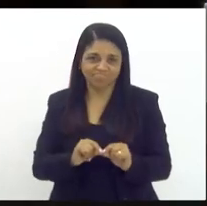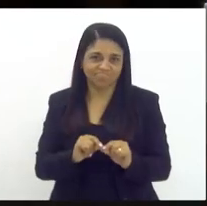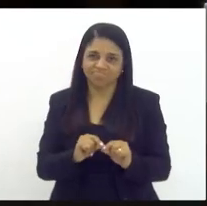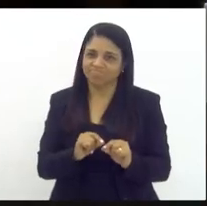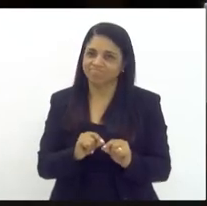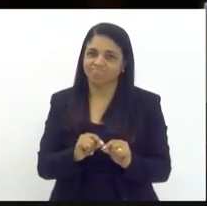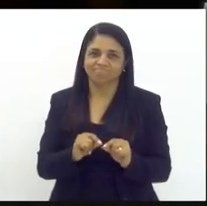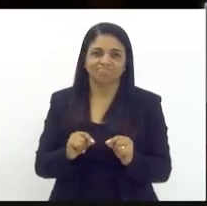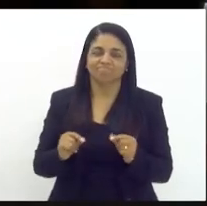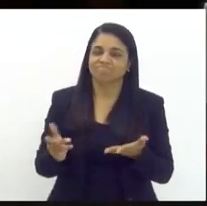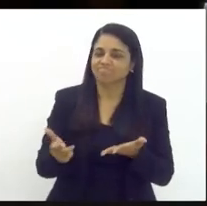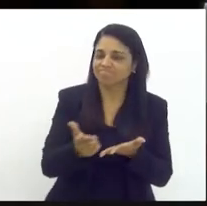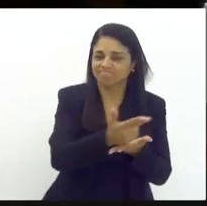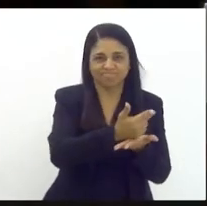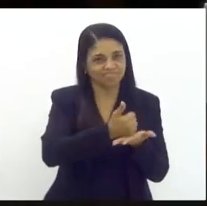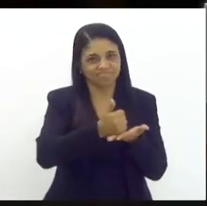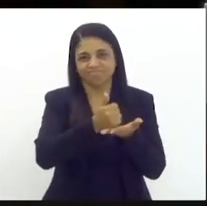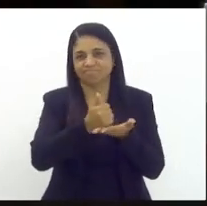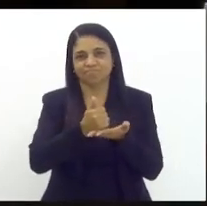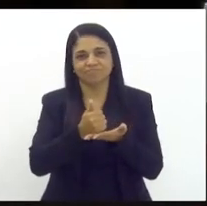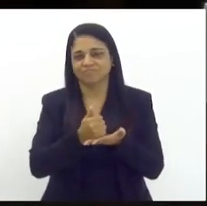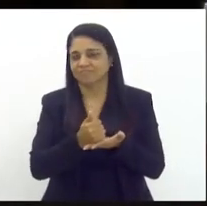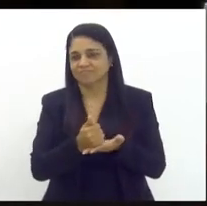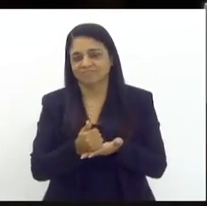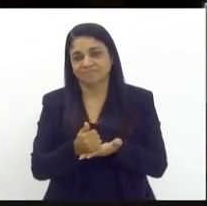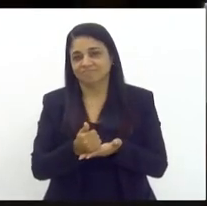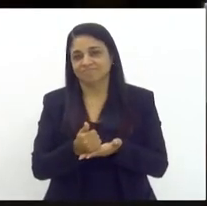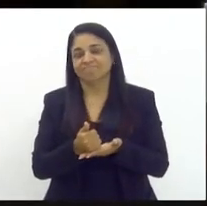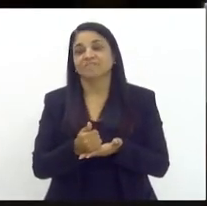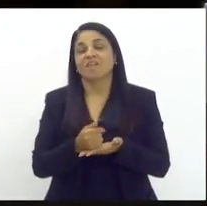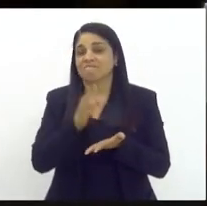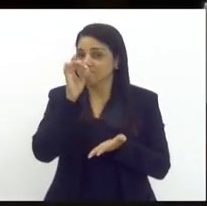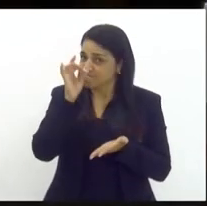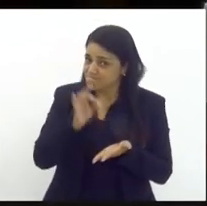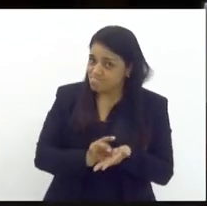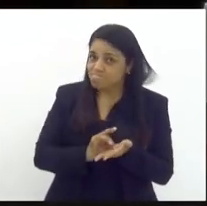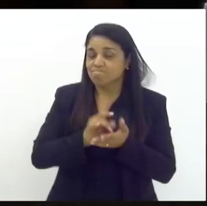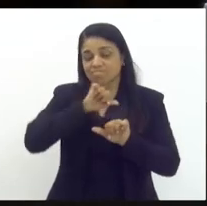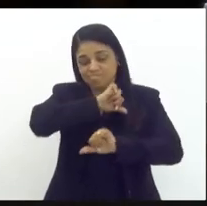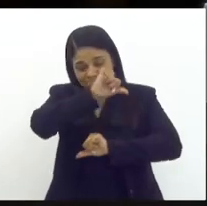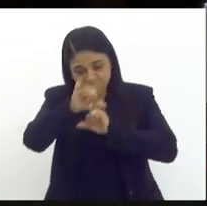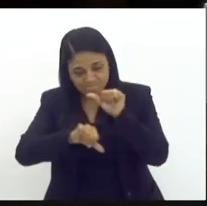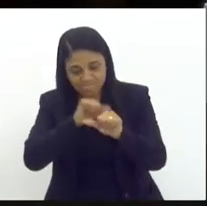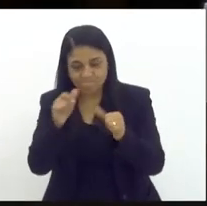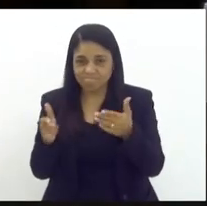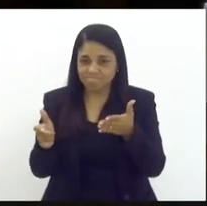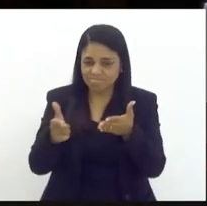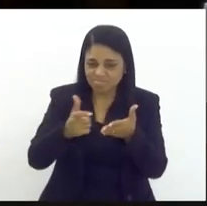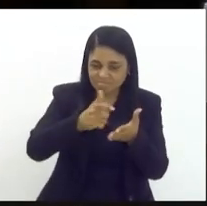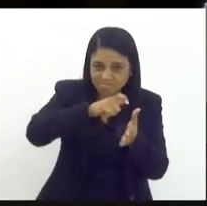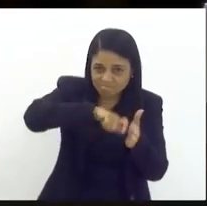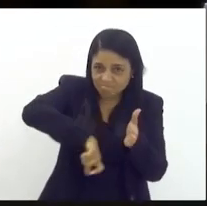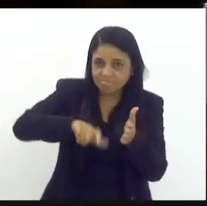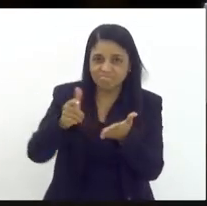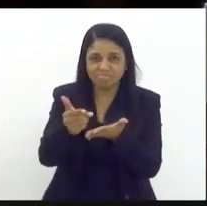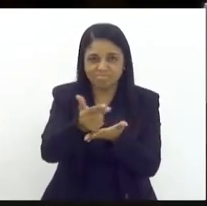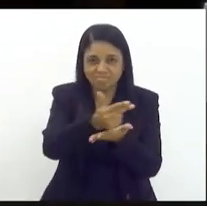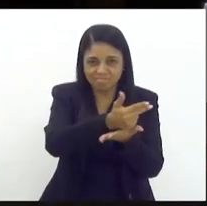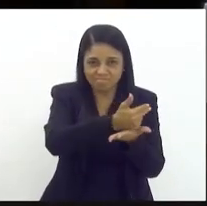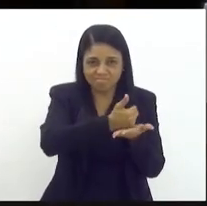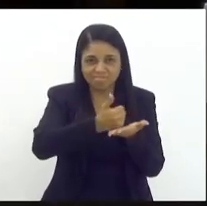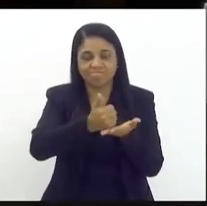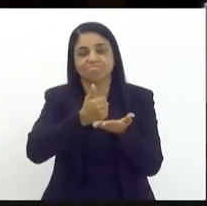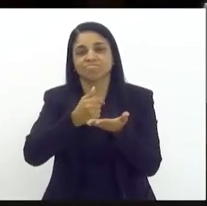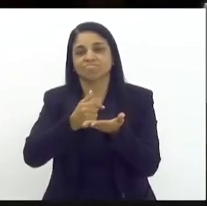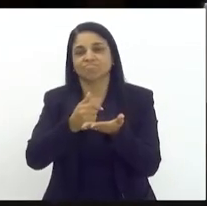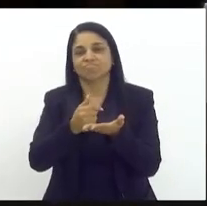um pouco a regressar o efeito é muito marginal de fato a reforma tributária como hoje está desenhada ela tem efeitos de